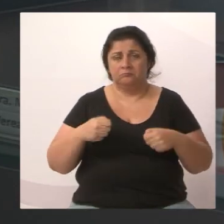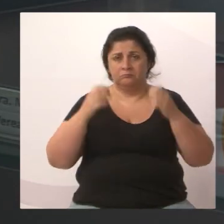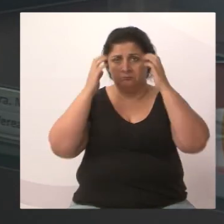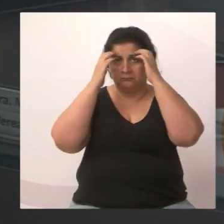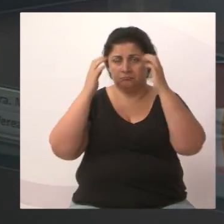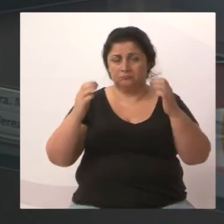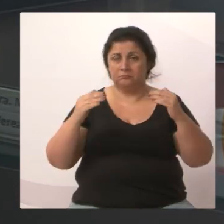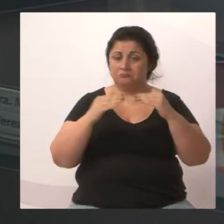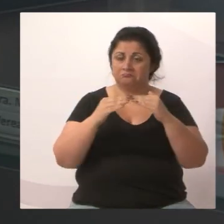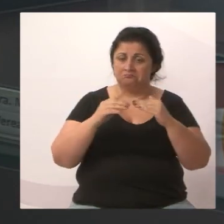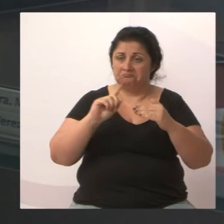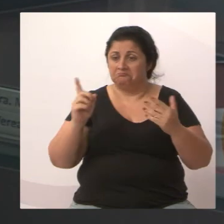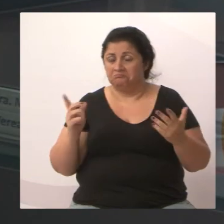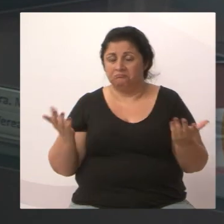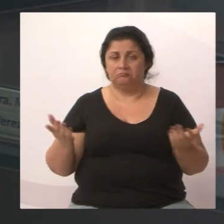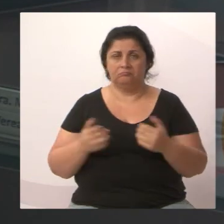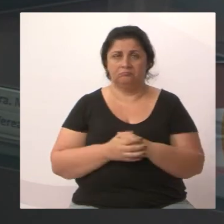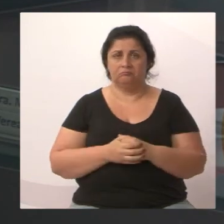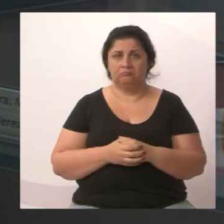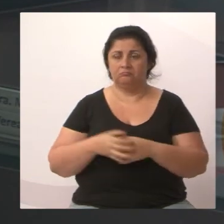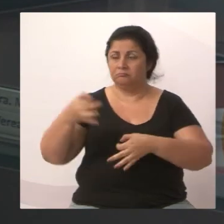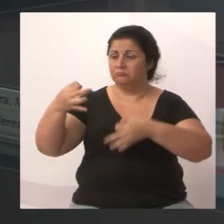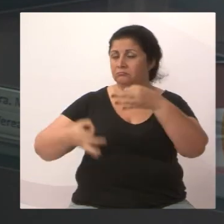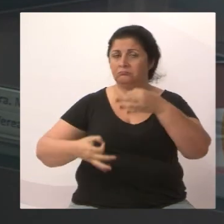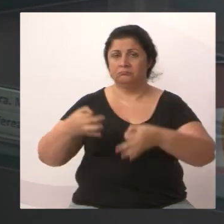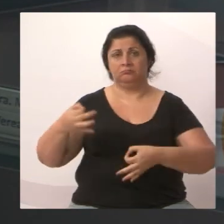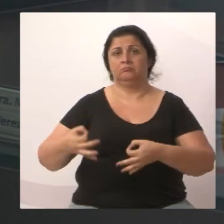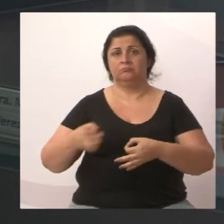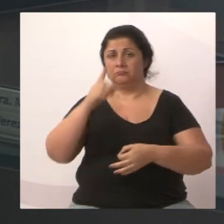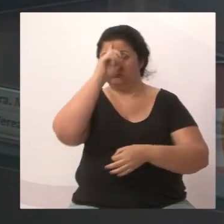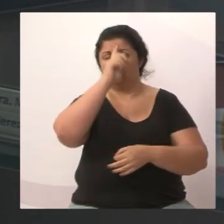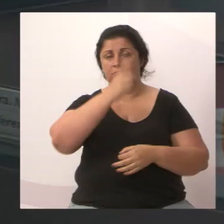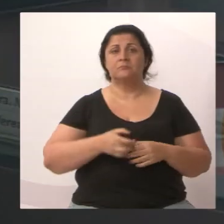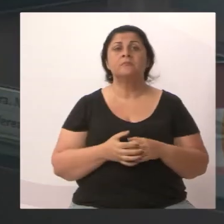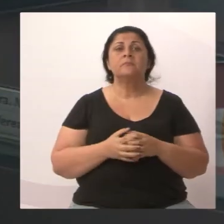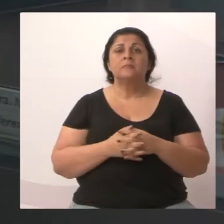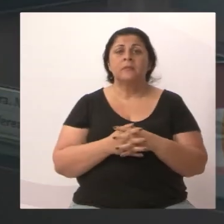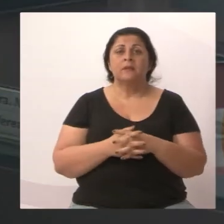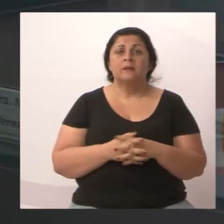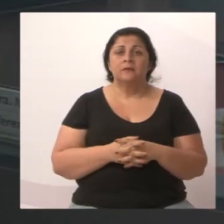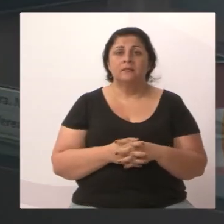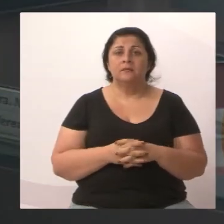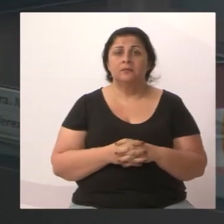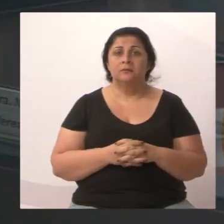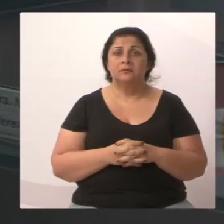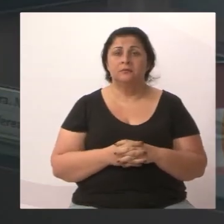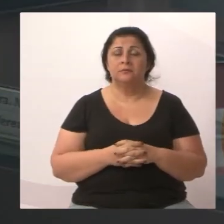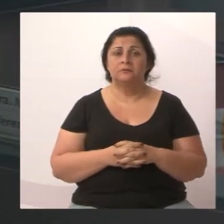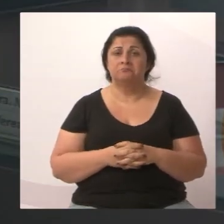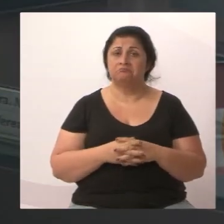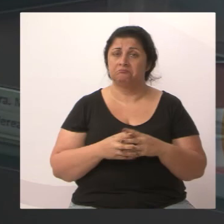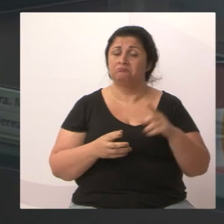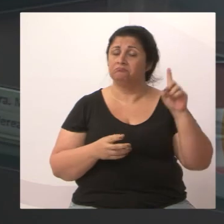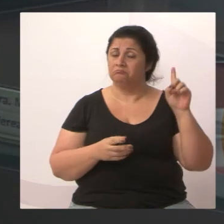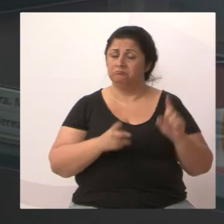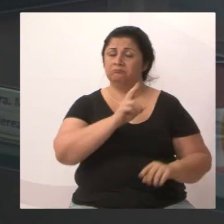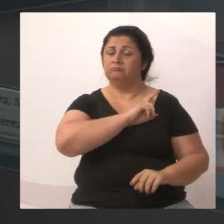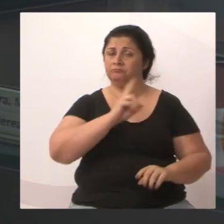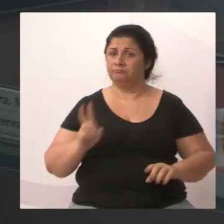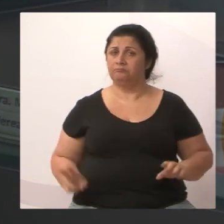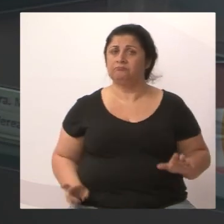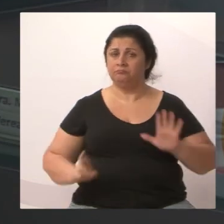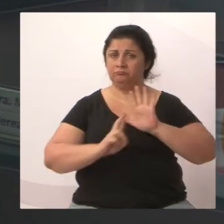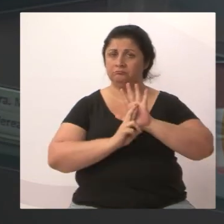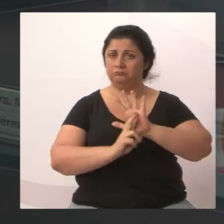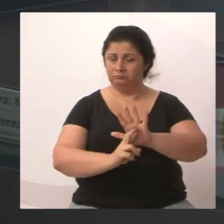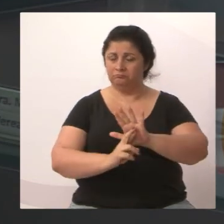concordando ou não. Ele regra esse jogo. Então, sendo vereadora representante,